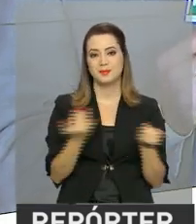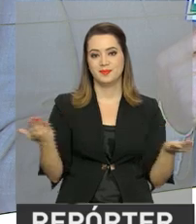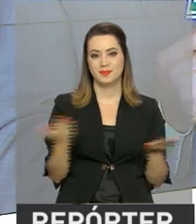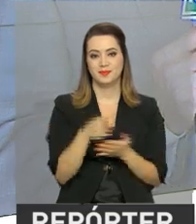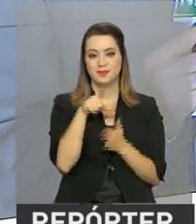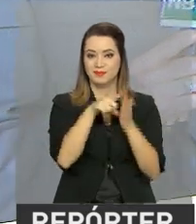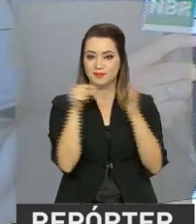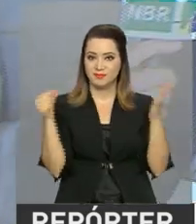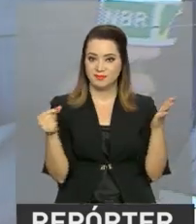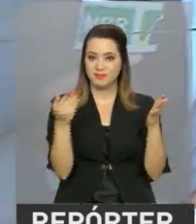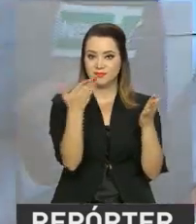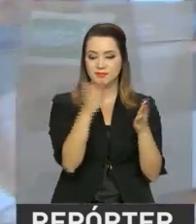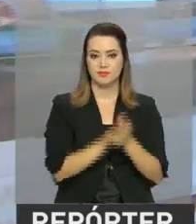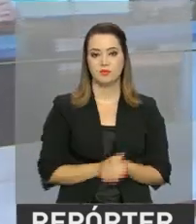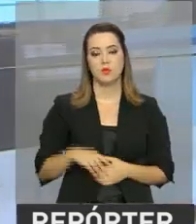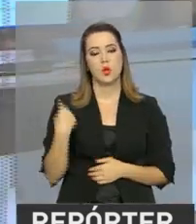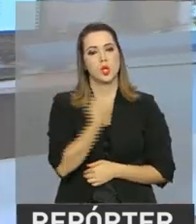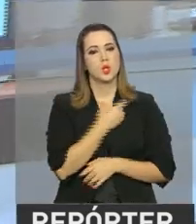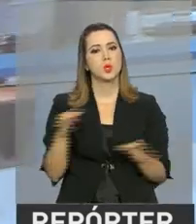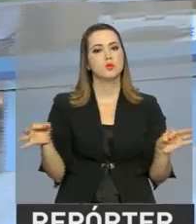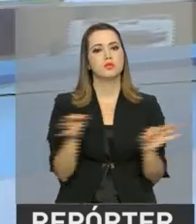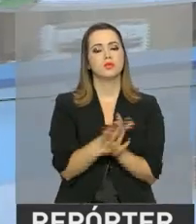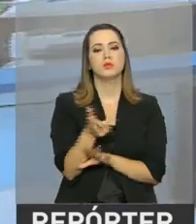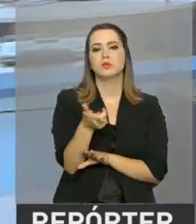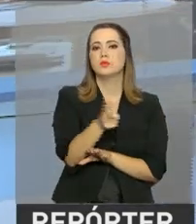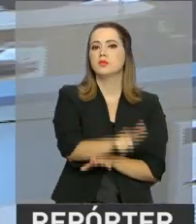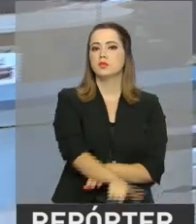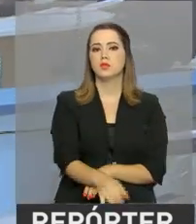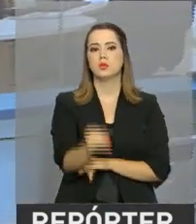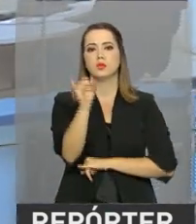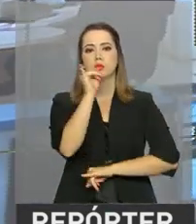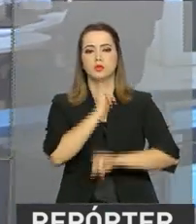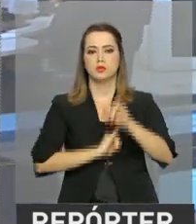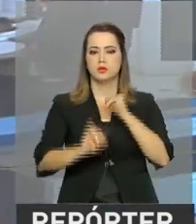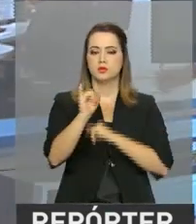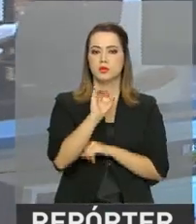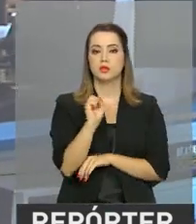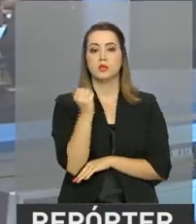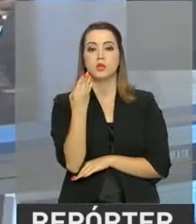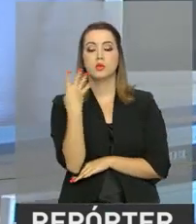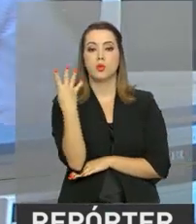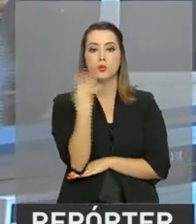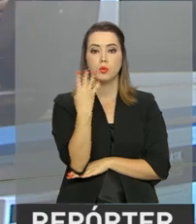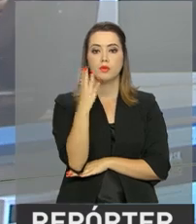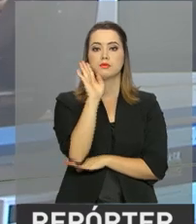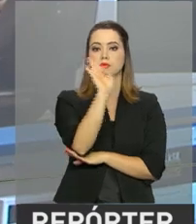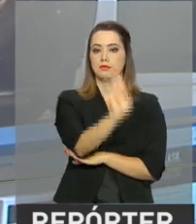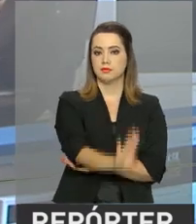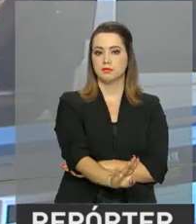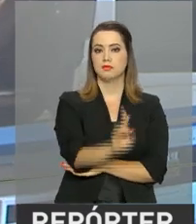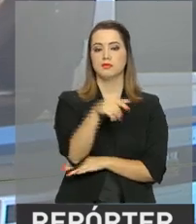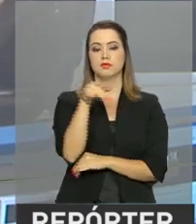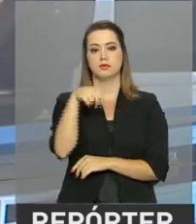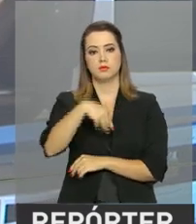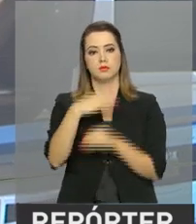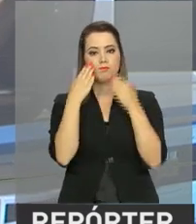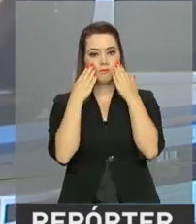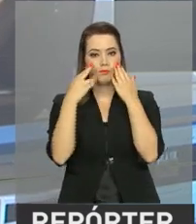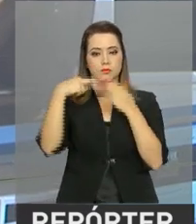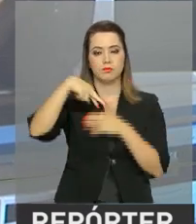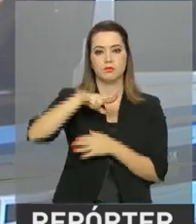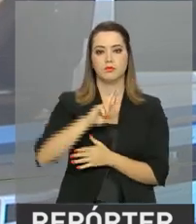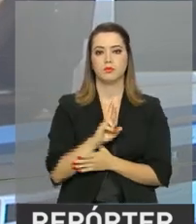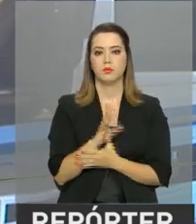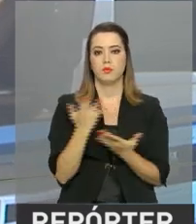aí do Palácio do Planalto. E nós ficamos por aqui. Podemos voltar a qualquer momento com outras informações ou às 16h na próxima edição